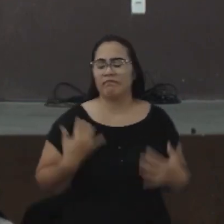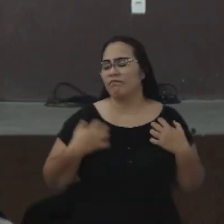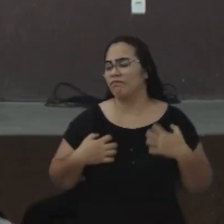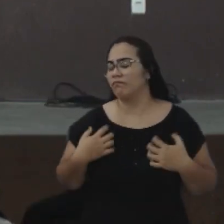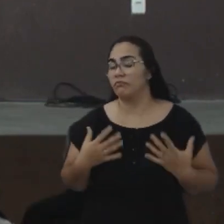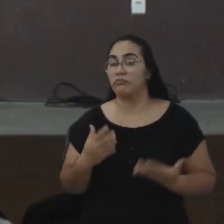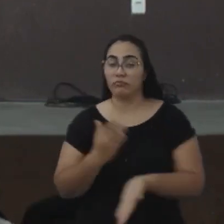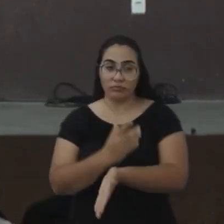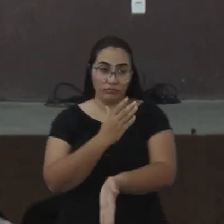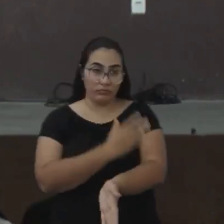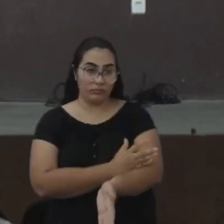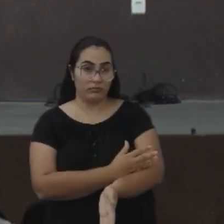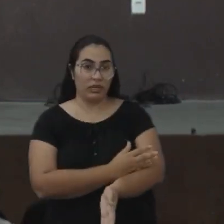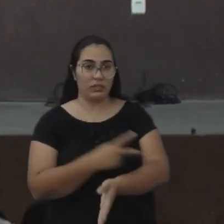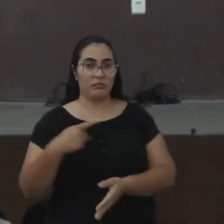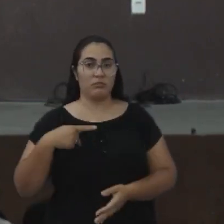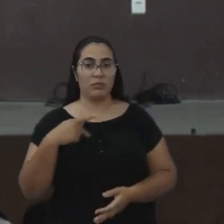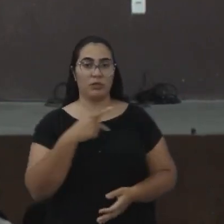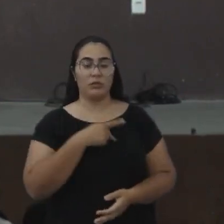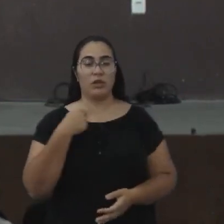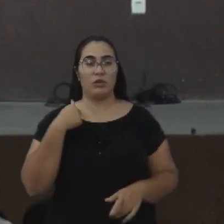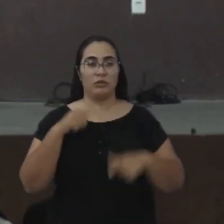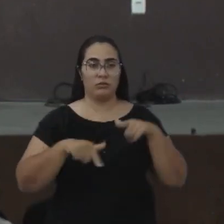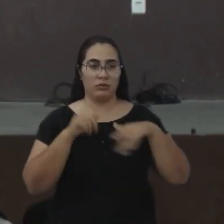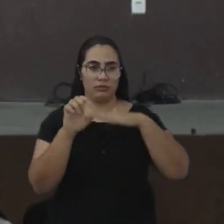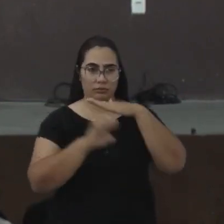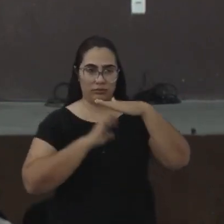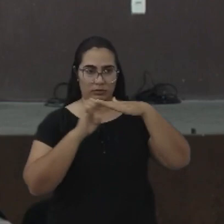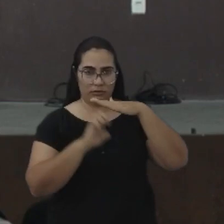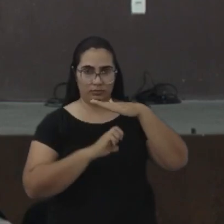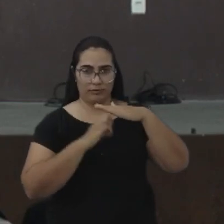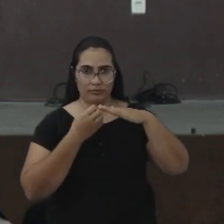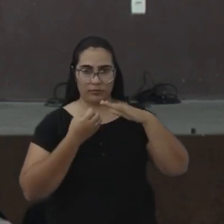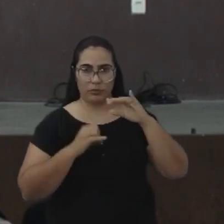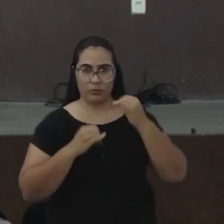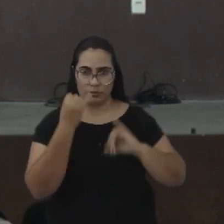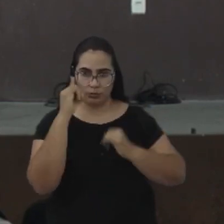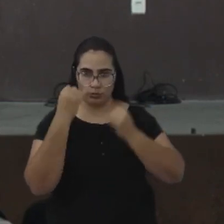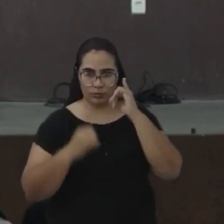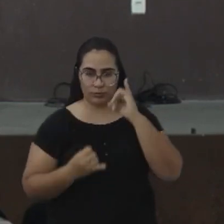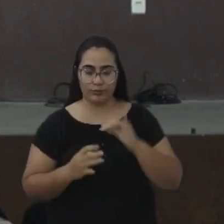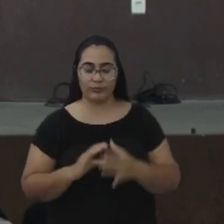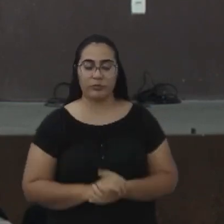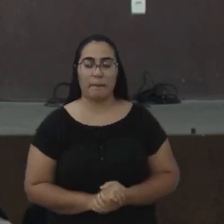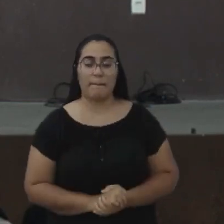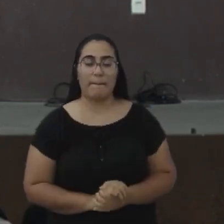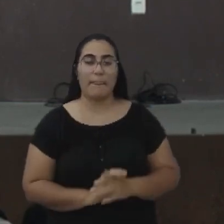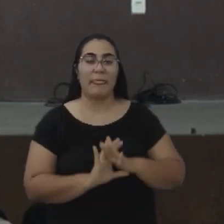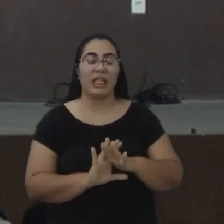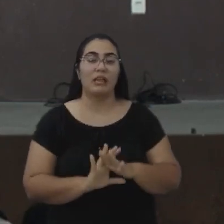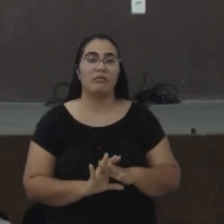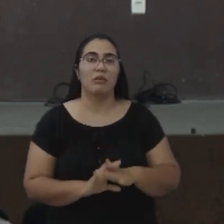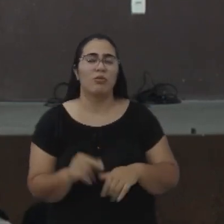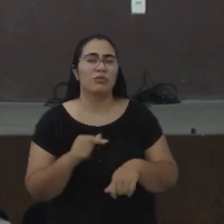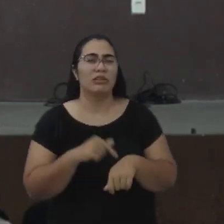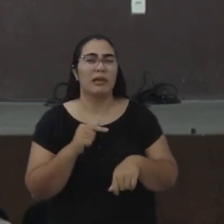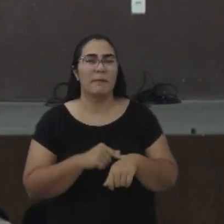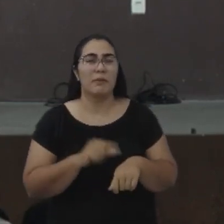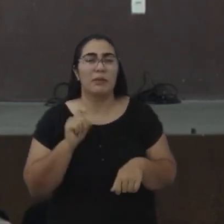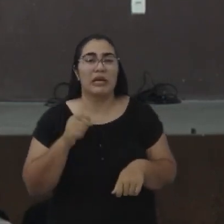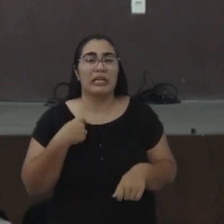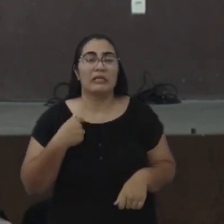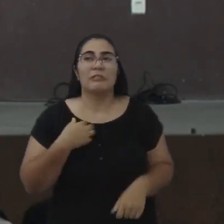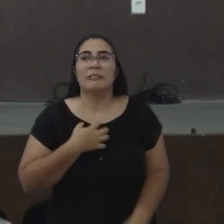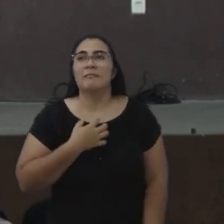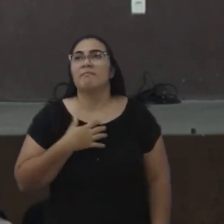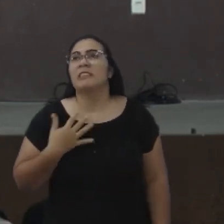Antes de pastorear, eu trabalhava em empresa, em indústria. O momento mais